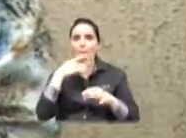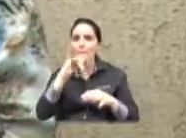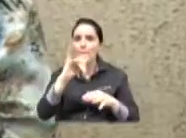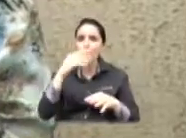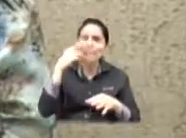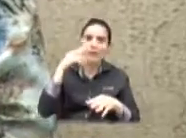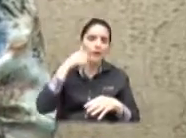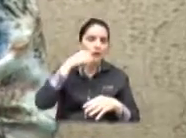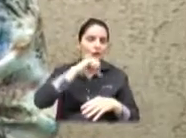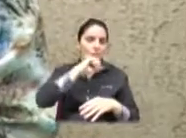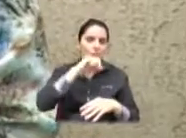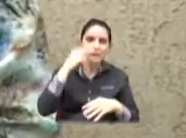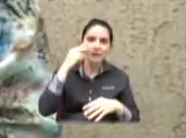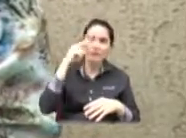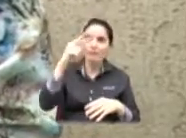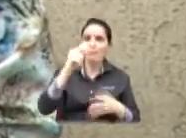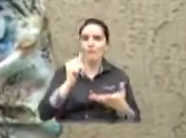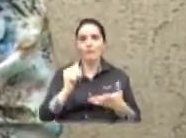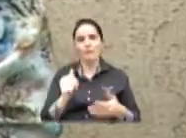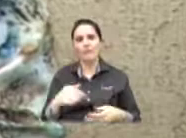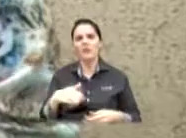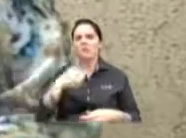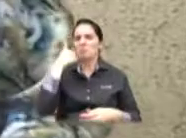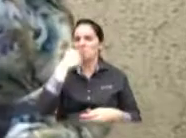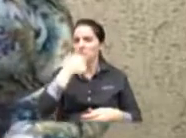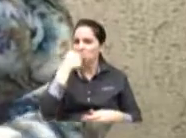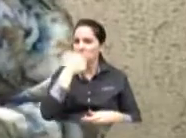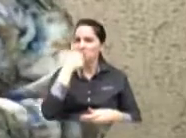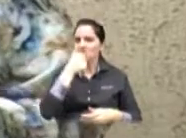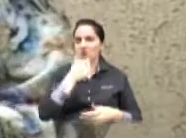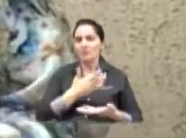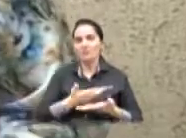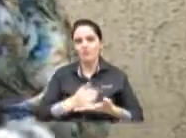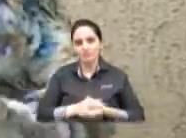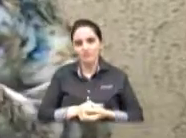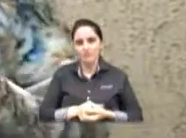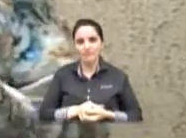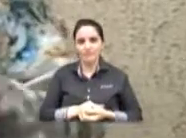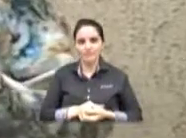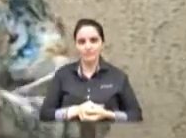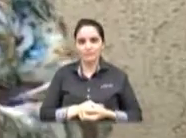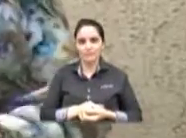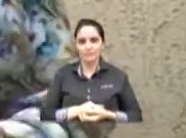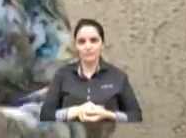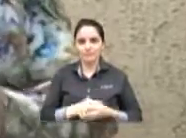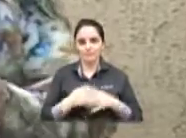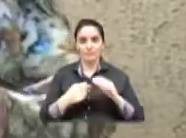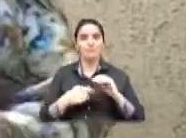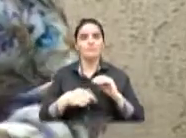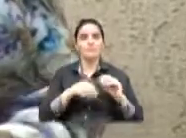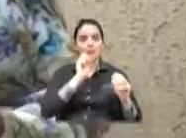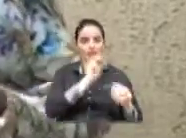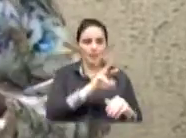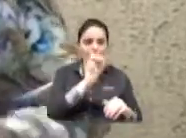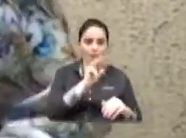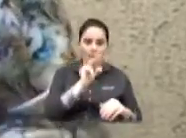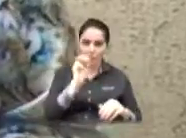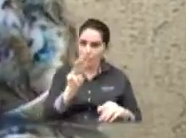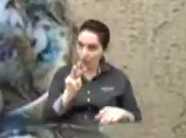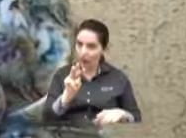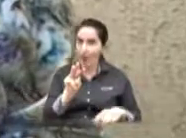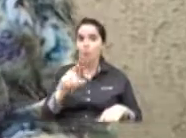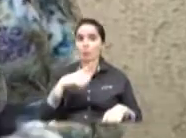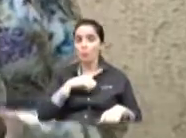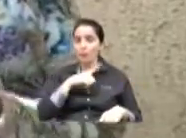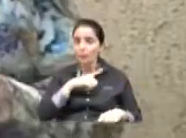filho dele faz alguma coisa positiva e isso vai ser mostrado no nosso www atitude meio ponto com ponto